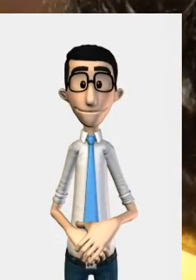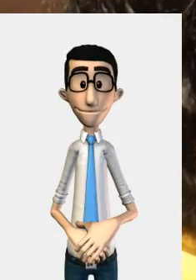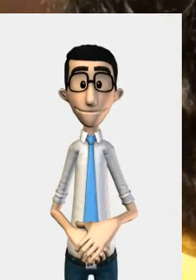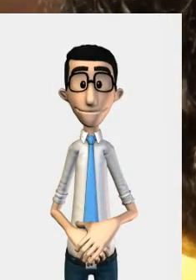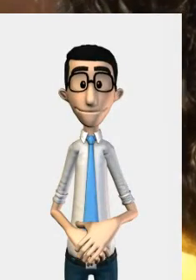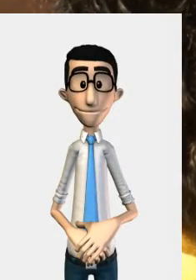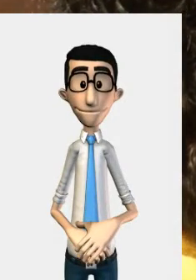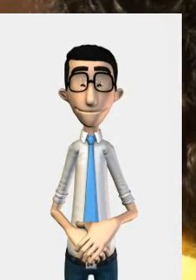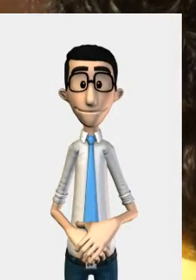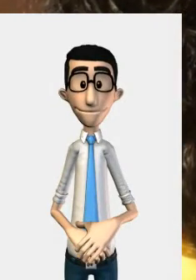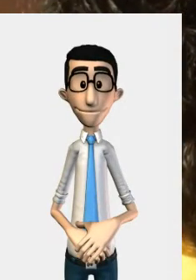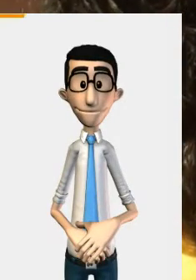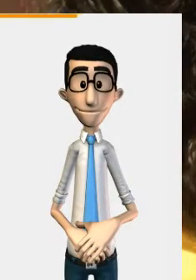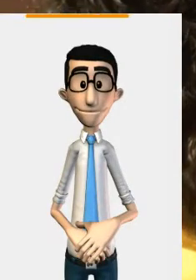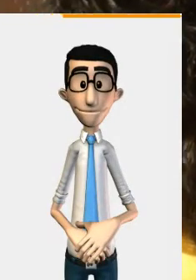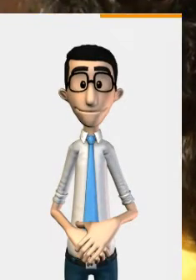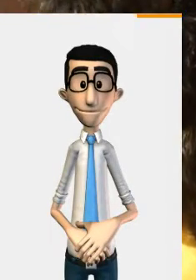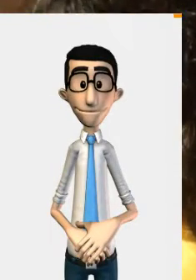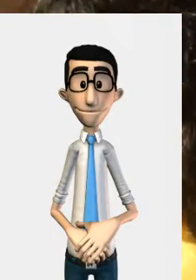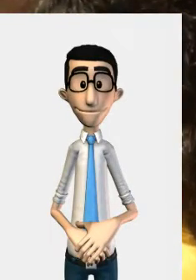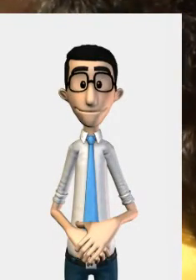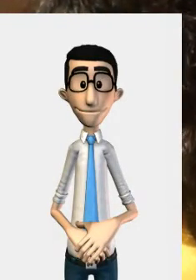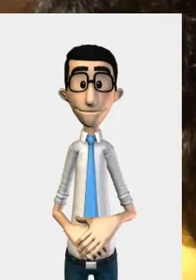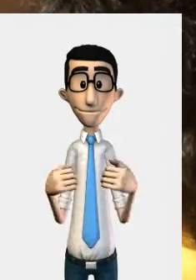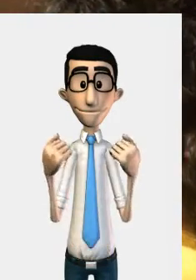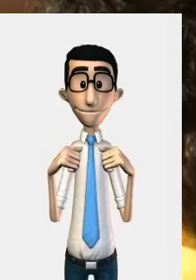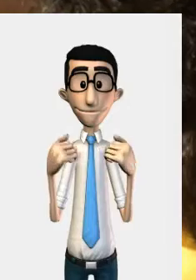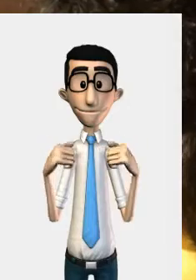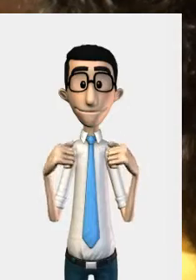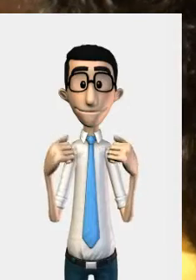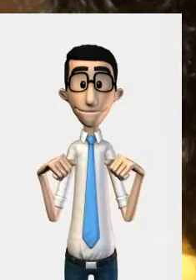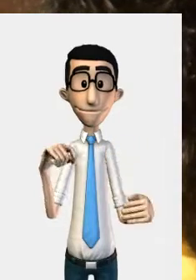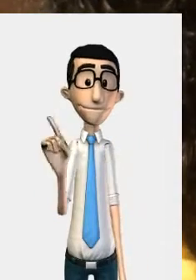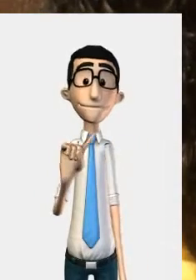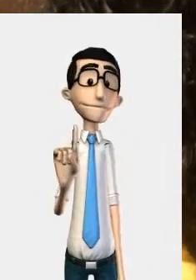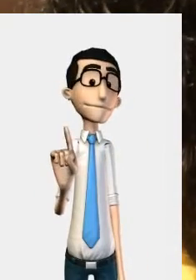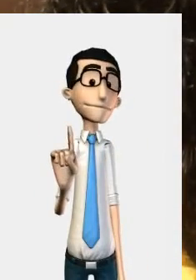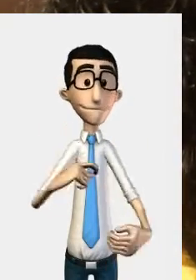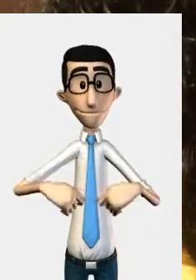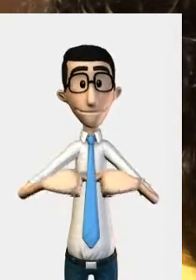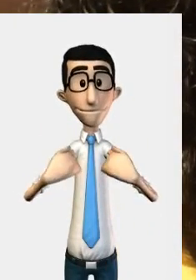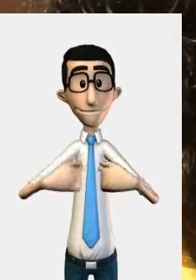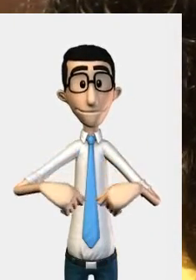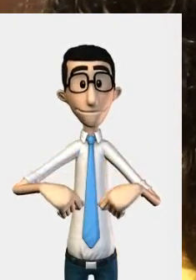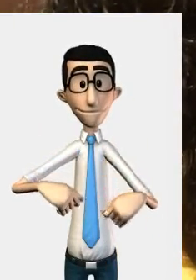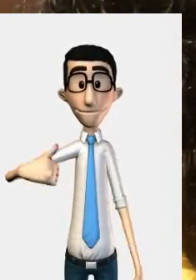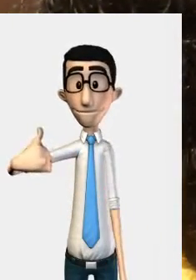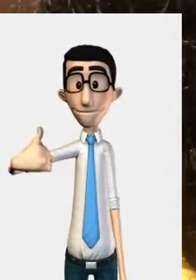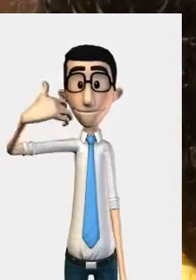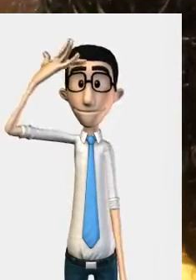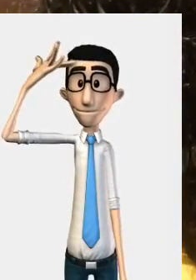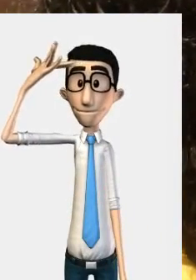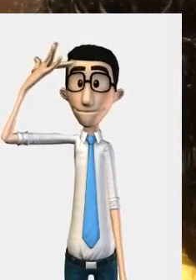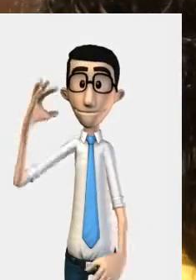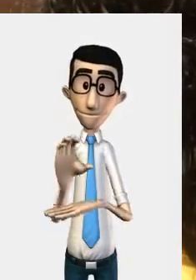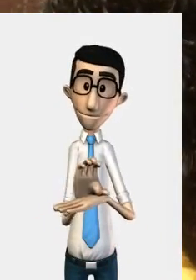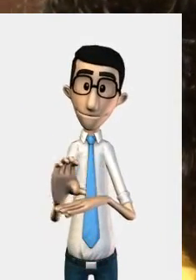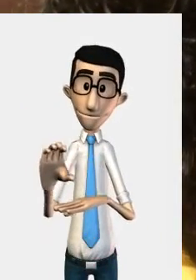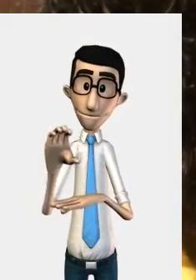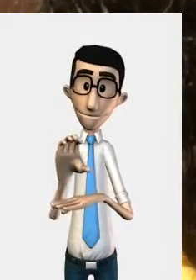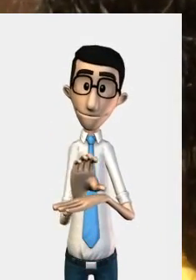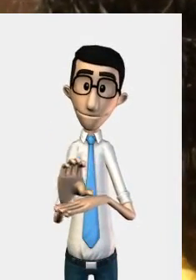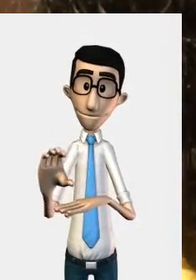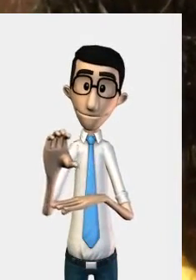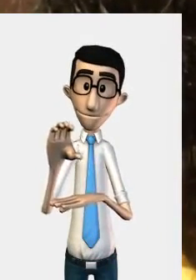não queriam. E aí eu falei assim, então você quer saber? Eu vou conseguir sozinha. E aí foi onde eu fui estudando, os primeiros livros,